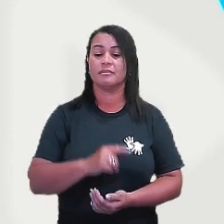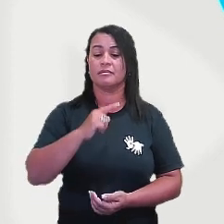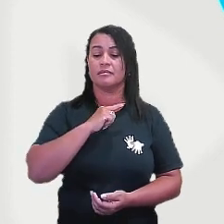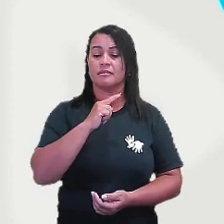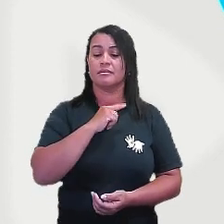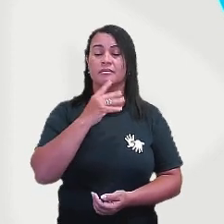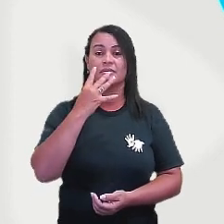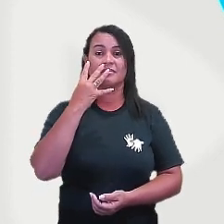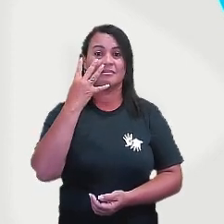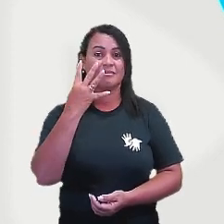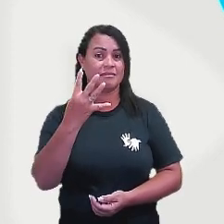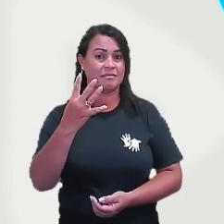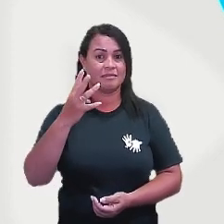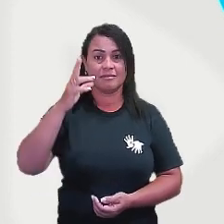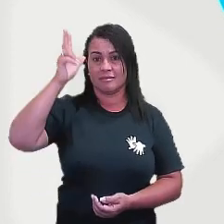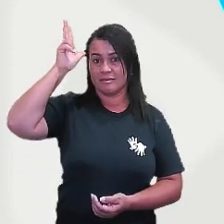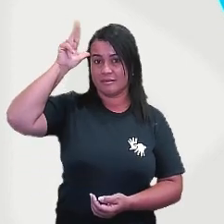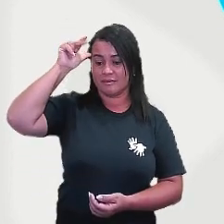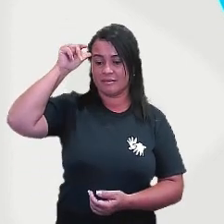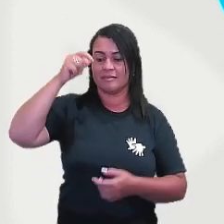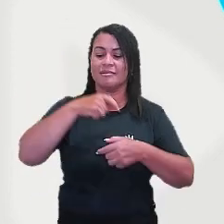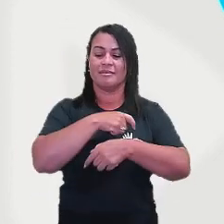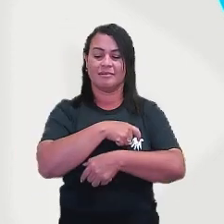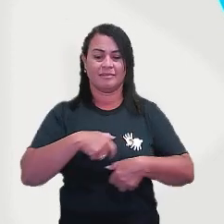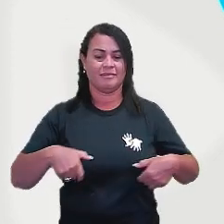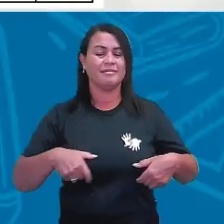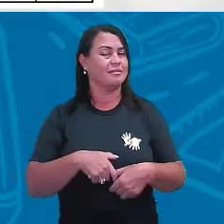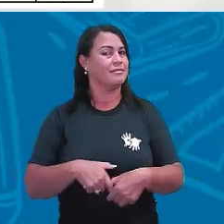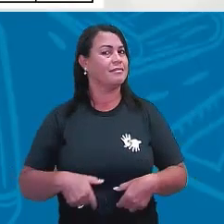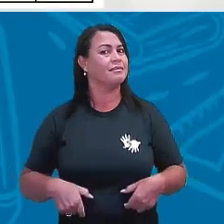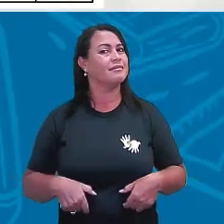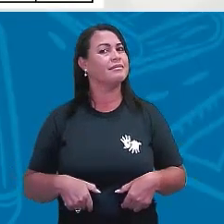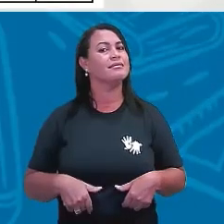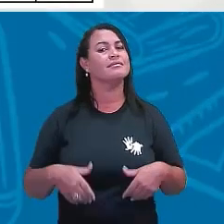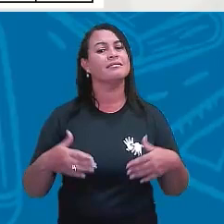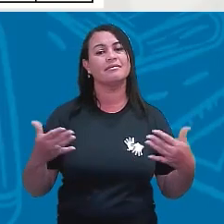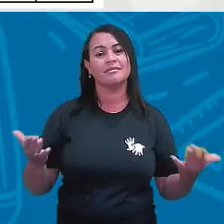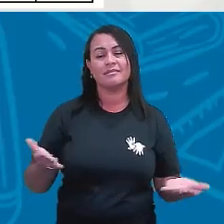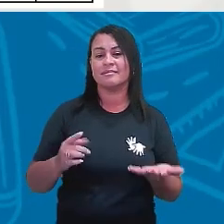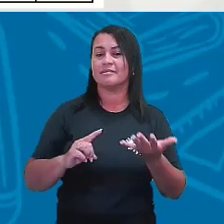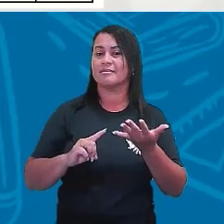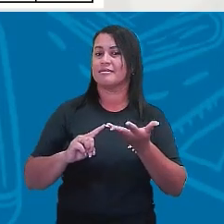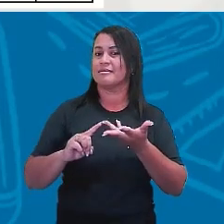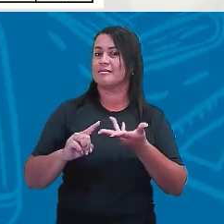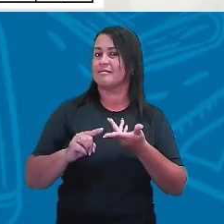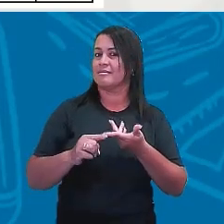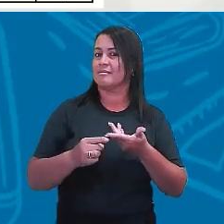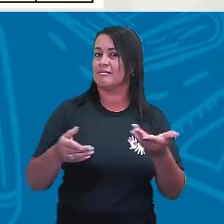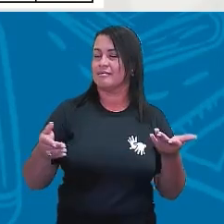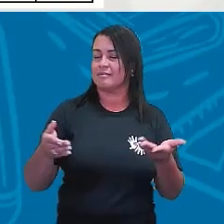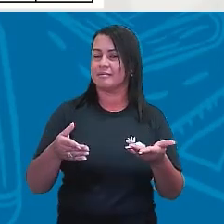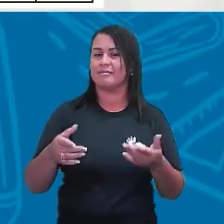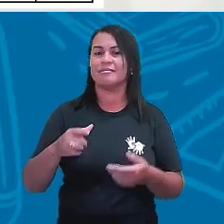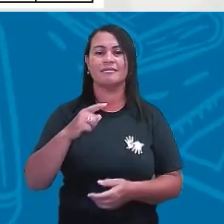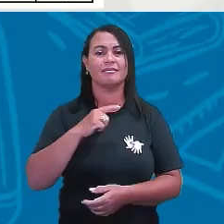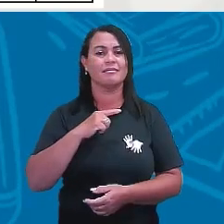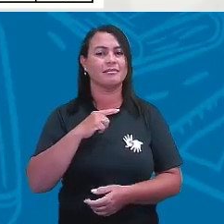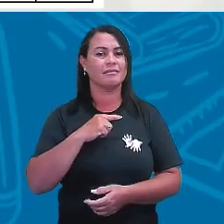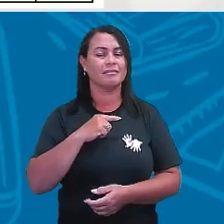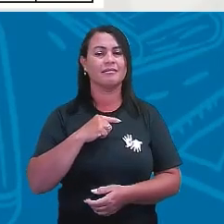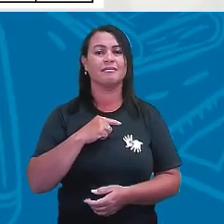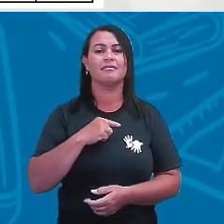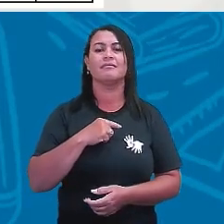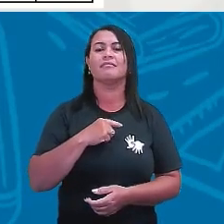4 zebras. Isso mesmo, essa foi nossa contagem de hoje. tivemos contagem